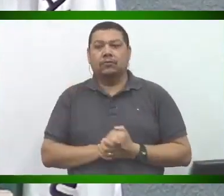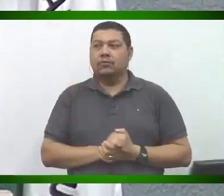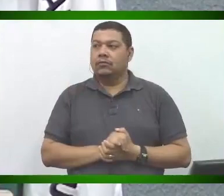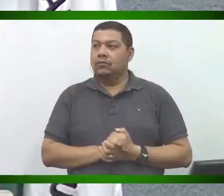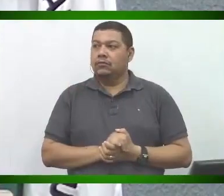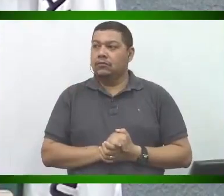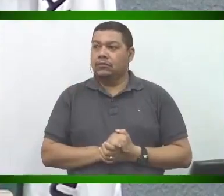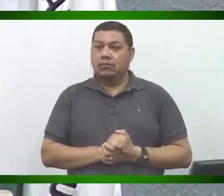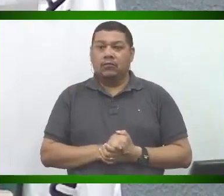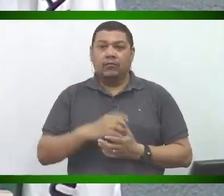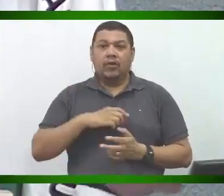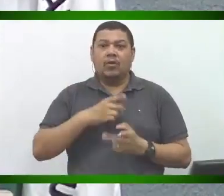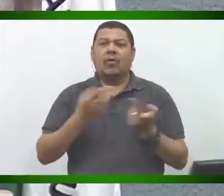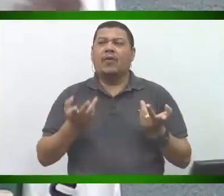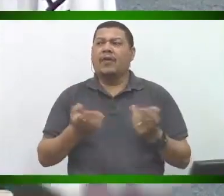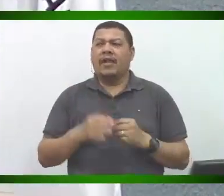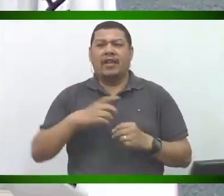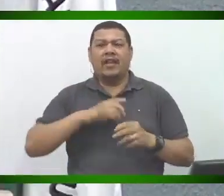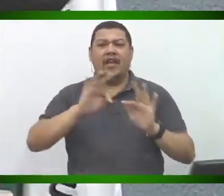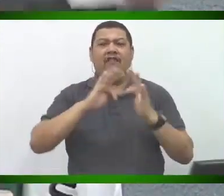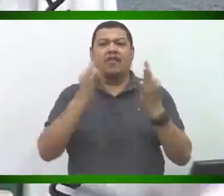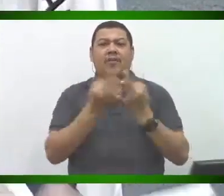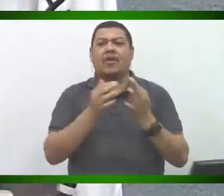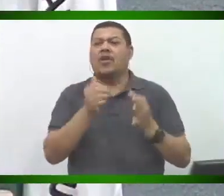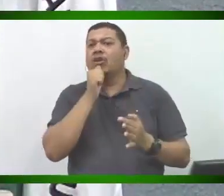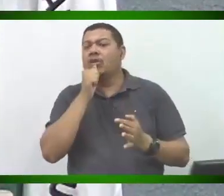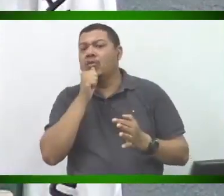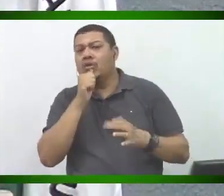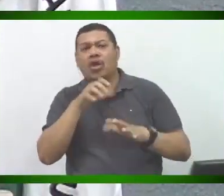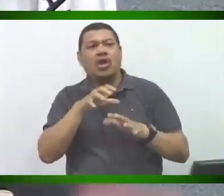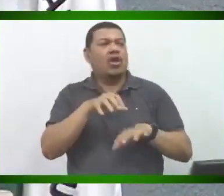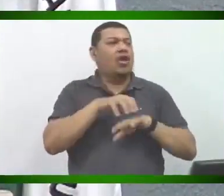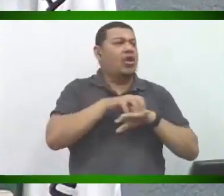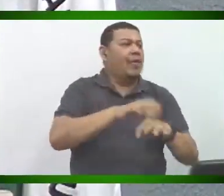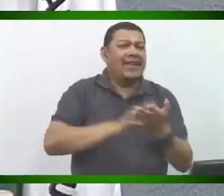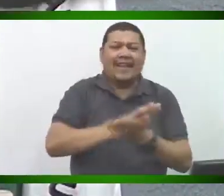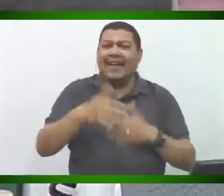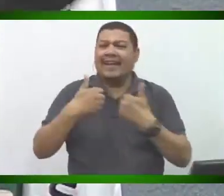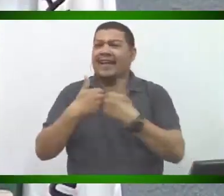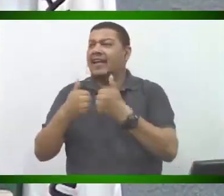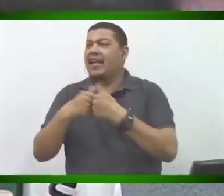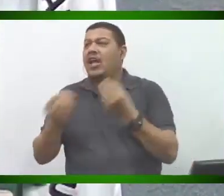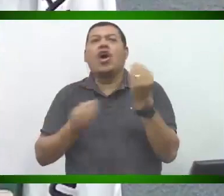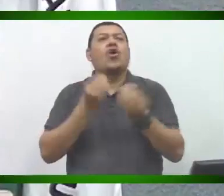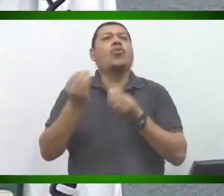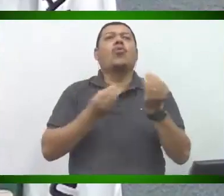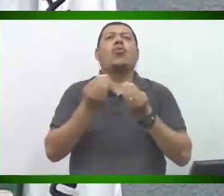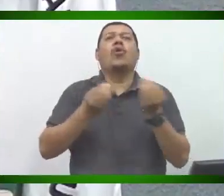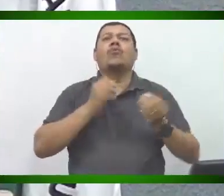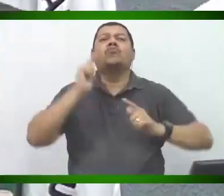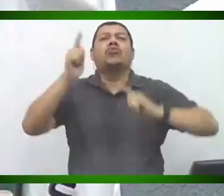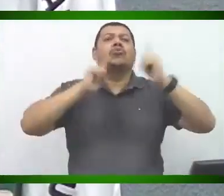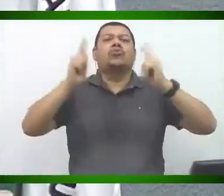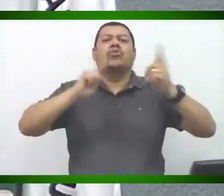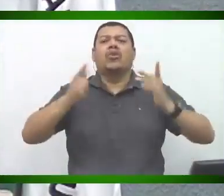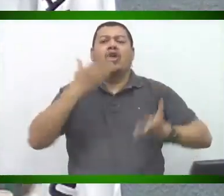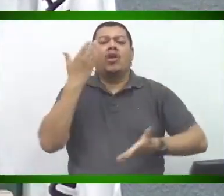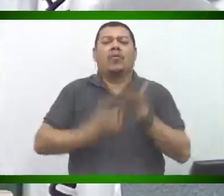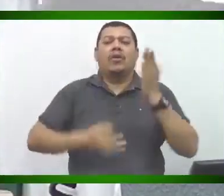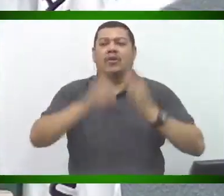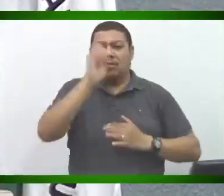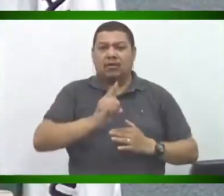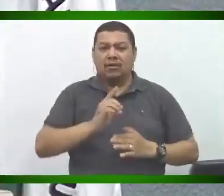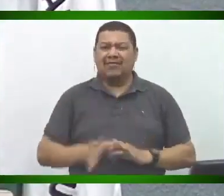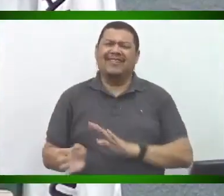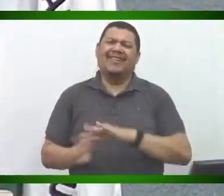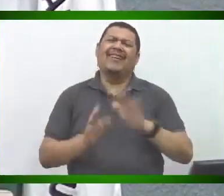que são desnecessárias. Tinha famílias reclamando que não tinha transporte, que não tinha ônibus, como é que ia lá no manifesto, eu vou perder meu direito. Não